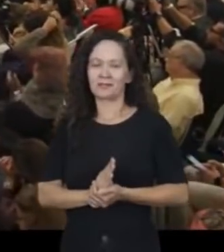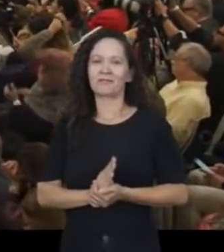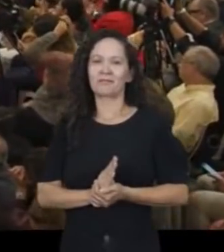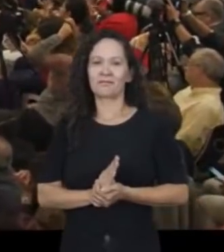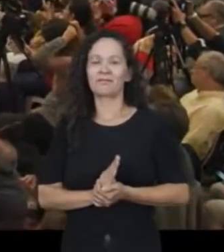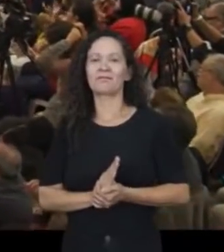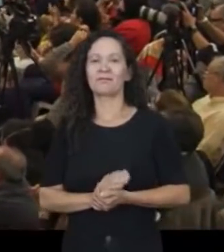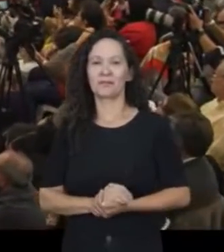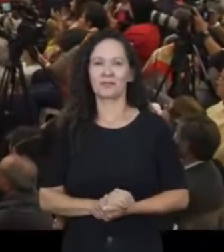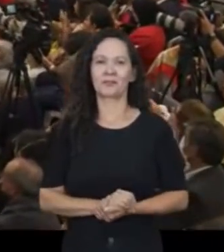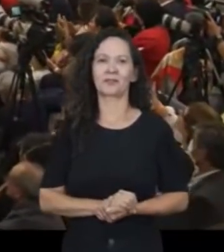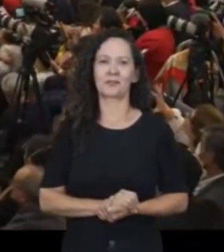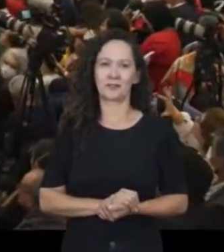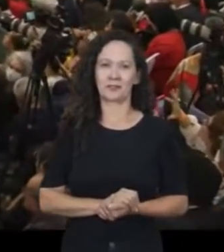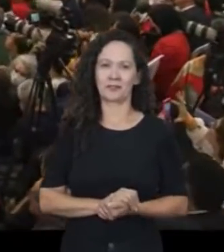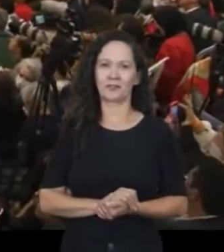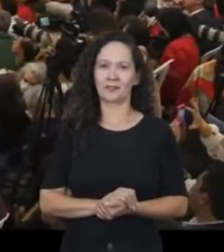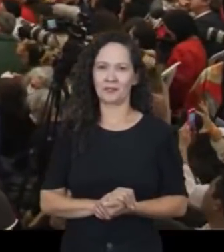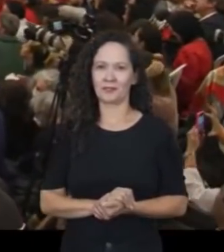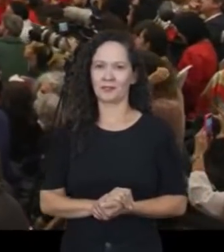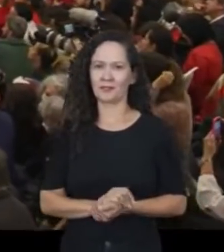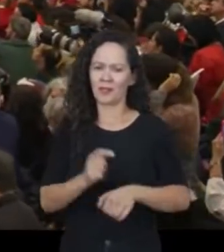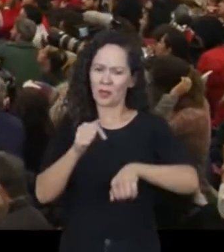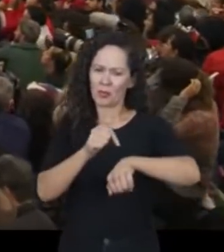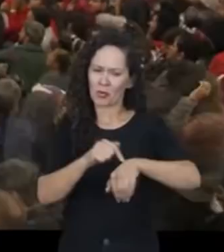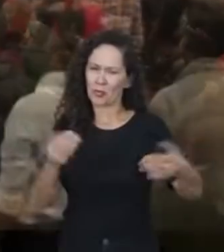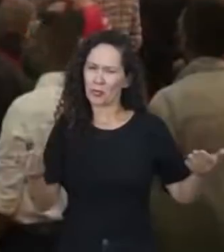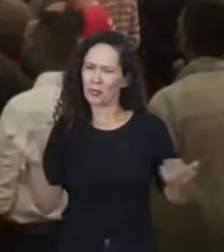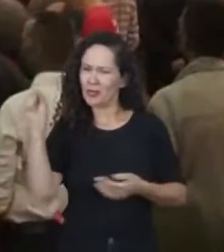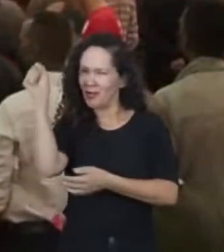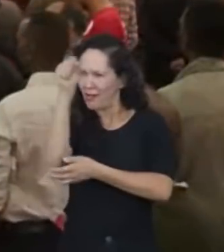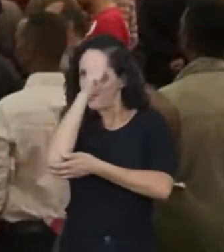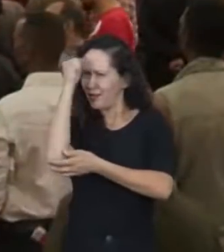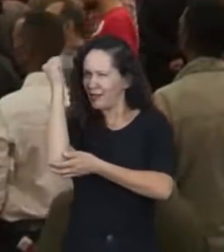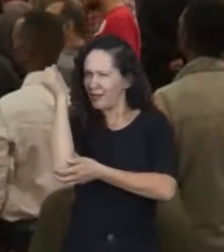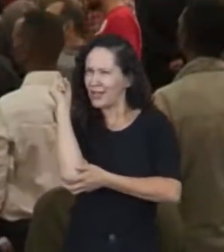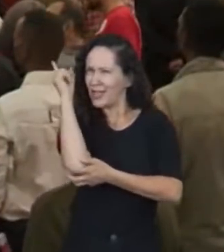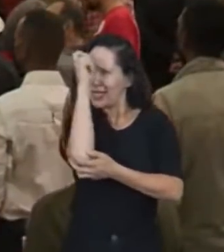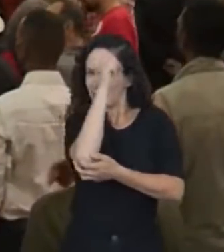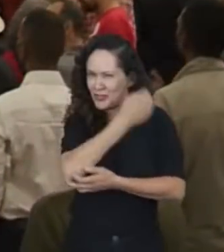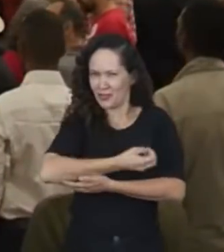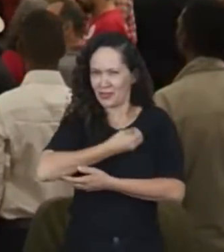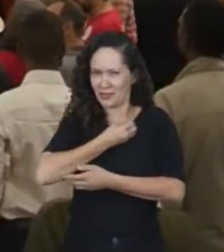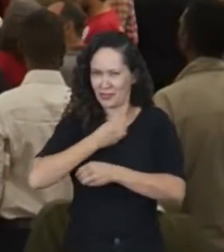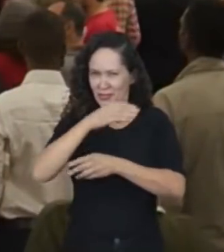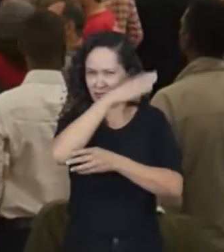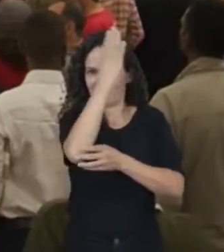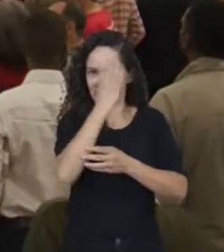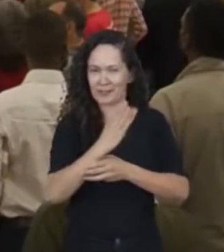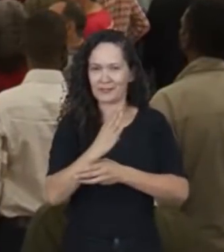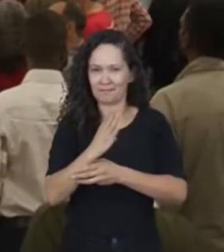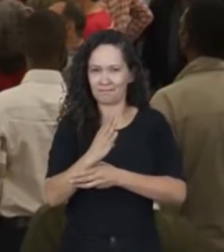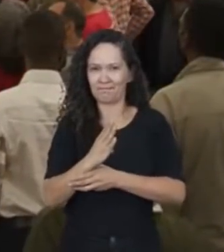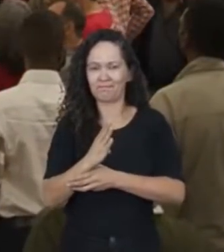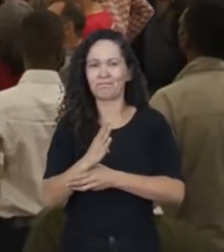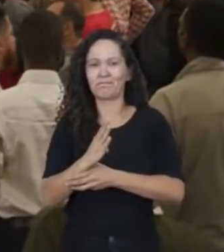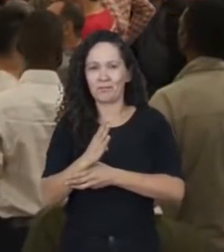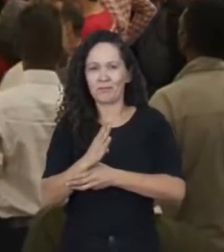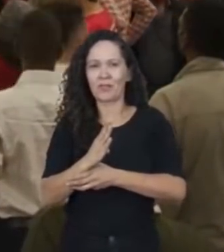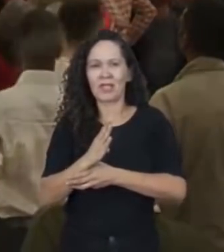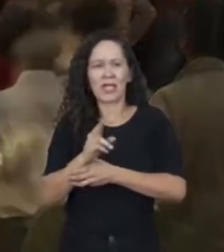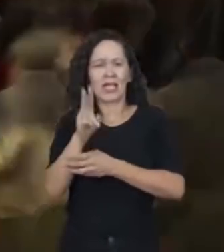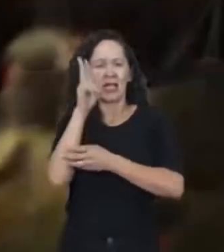o grave momento que o país atravessa o dos mais graves da nossa história